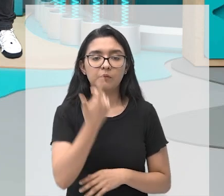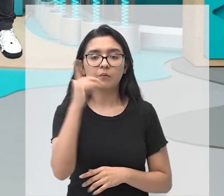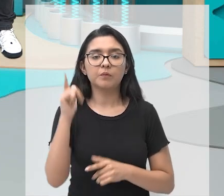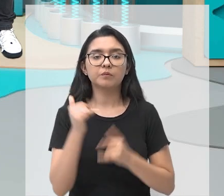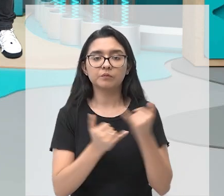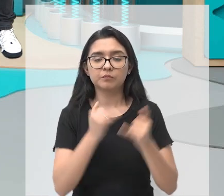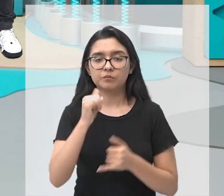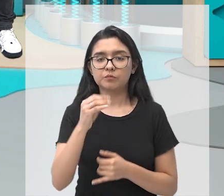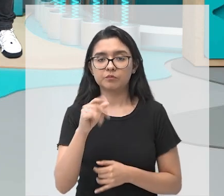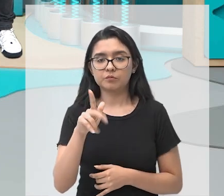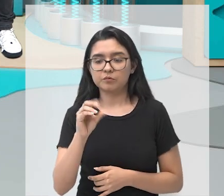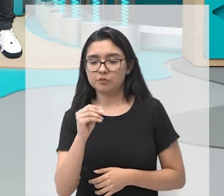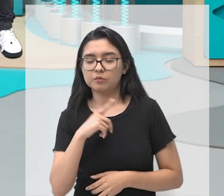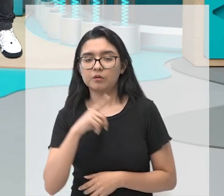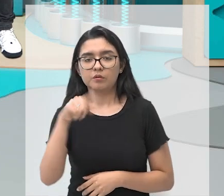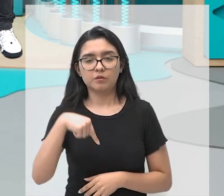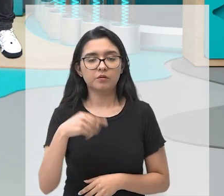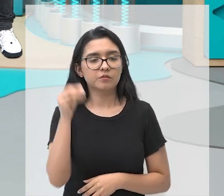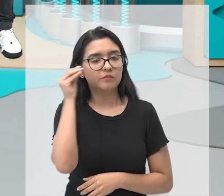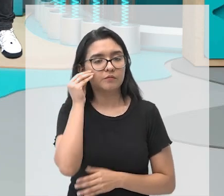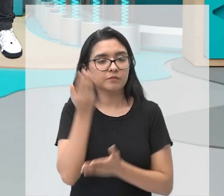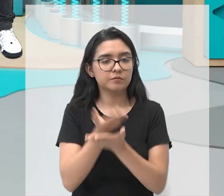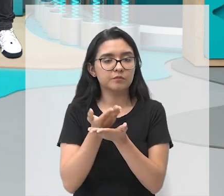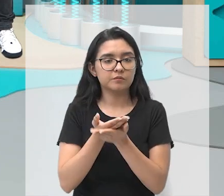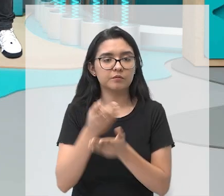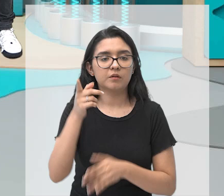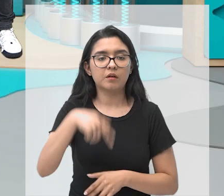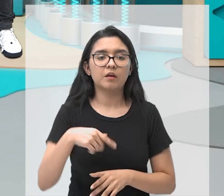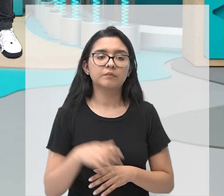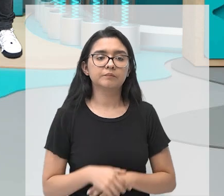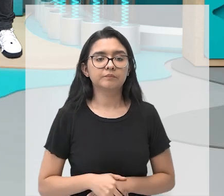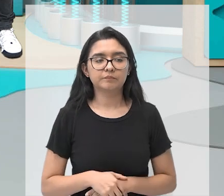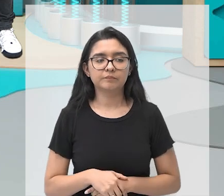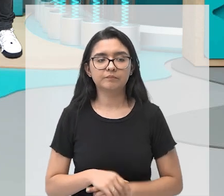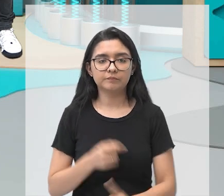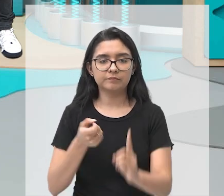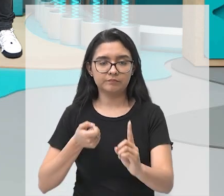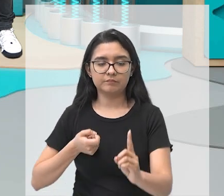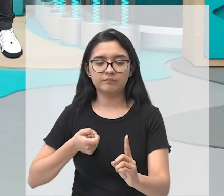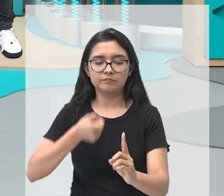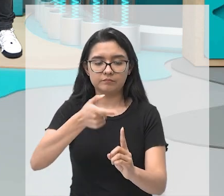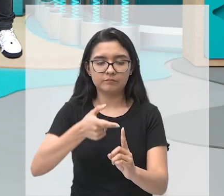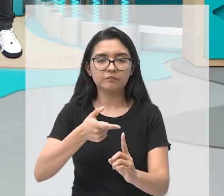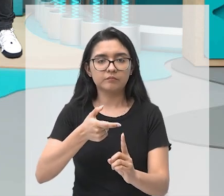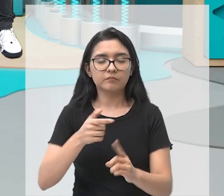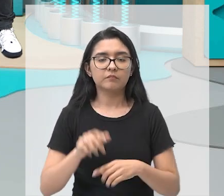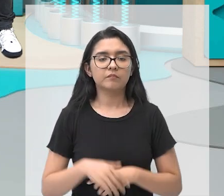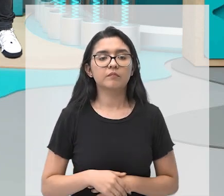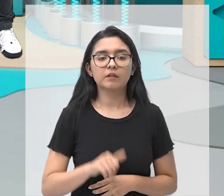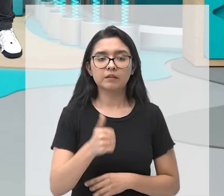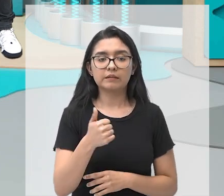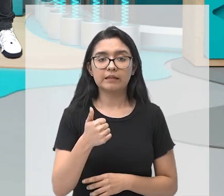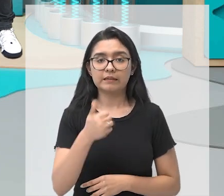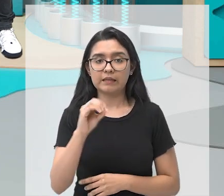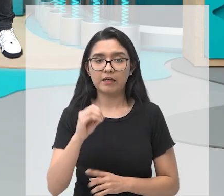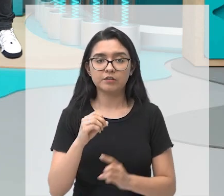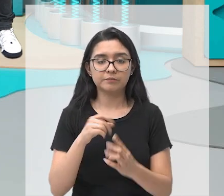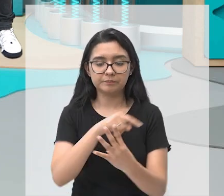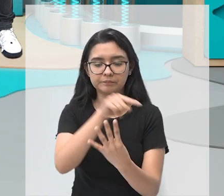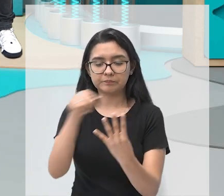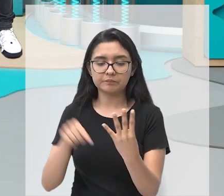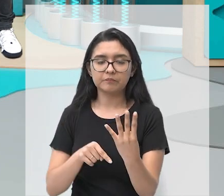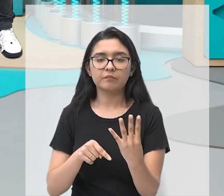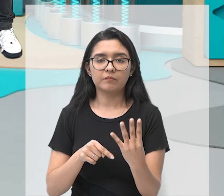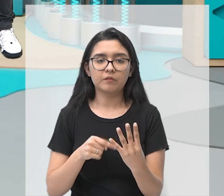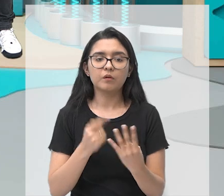nós vimos nessas nossas aulas, nós falamos sobre o jogo de argolas, que consiste num conjunto de 10 pinos